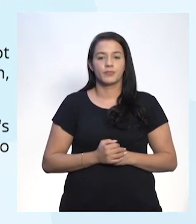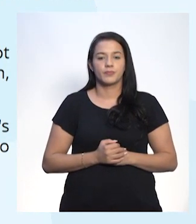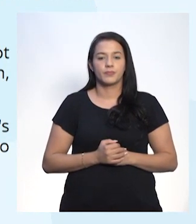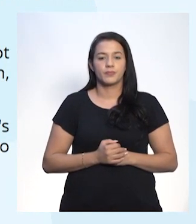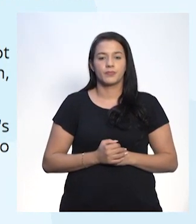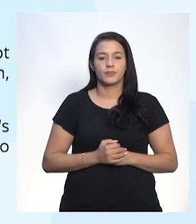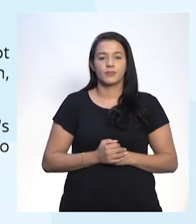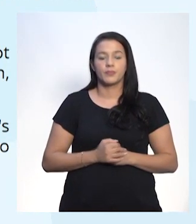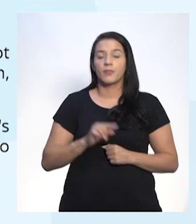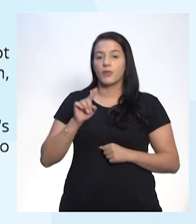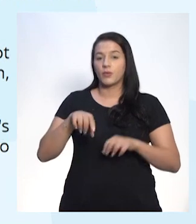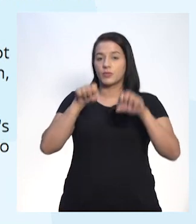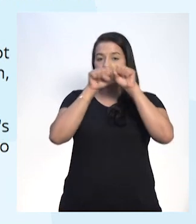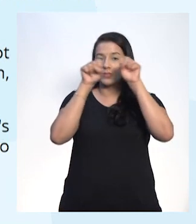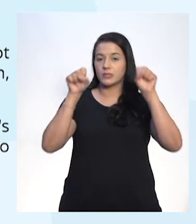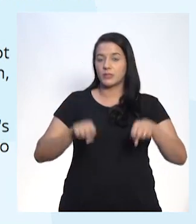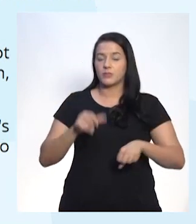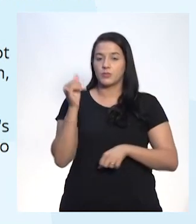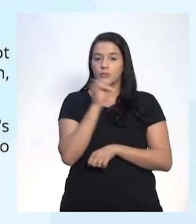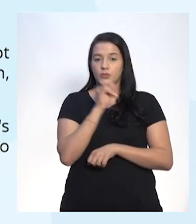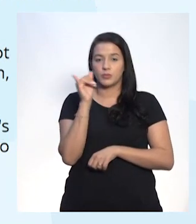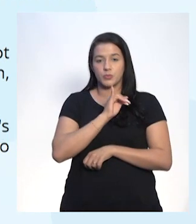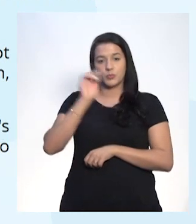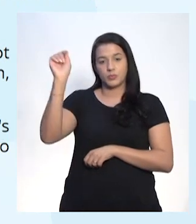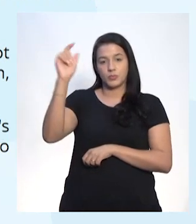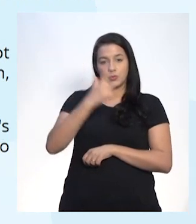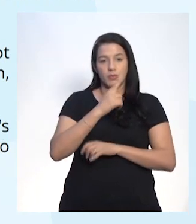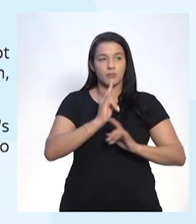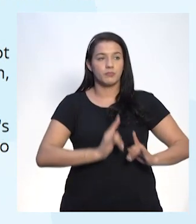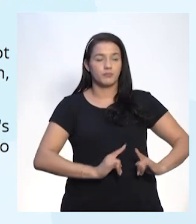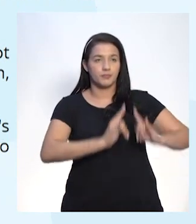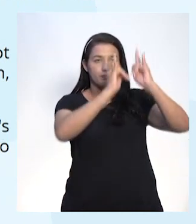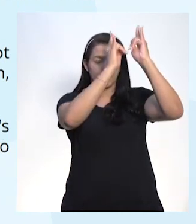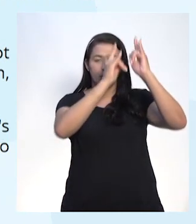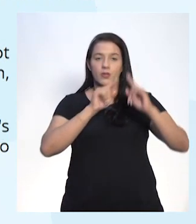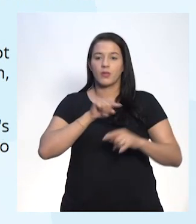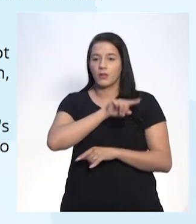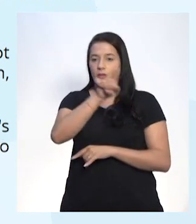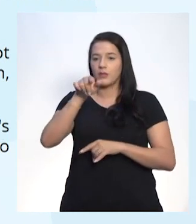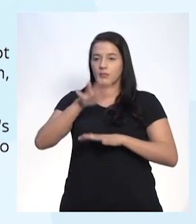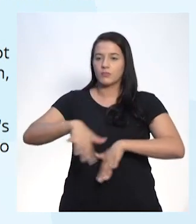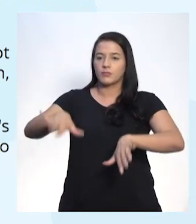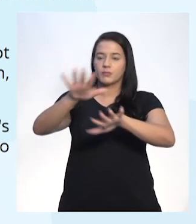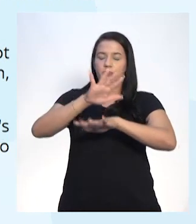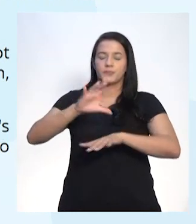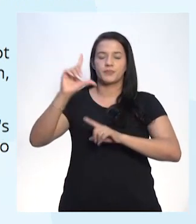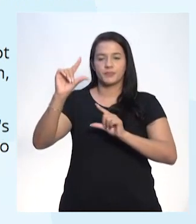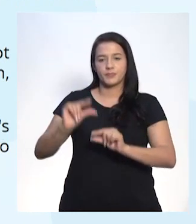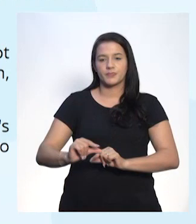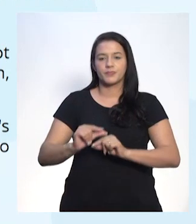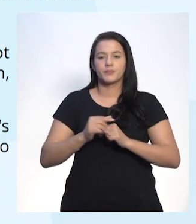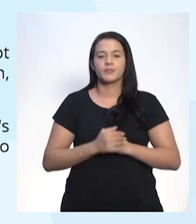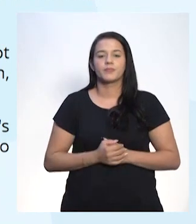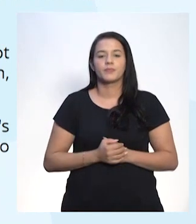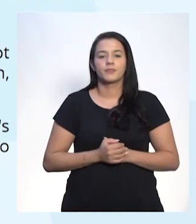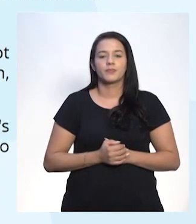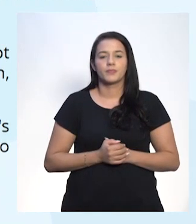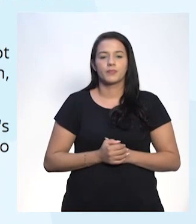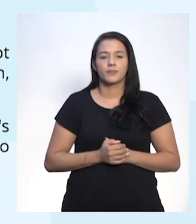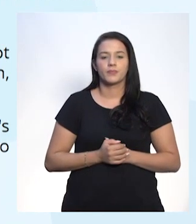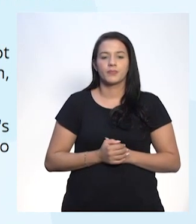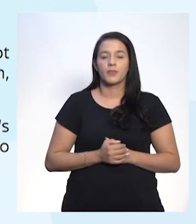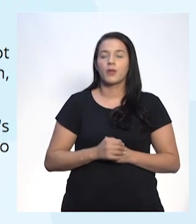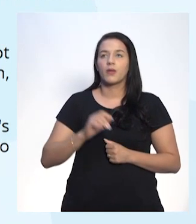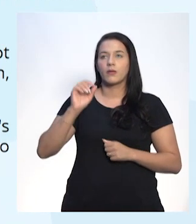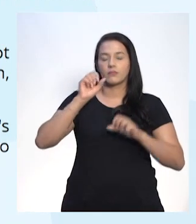environment. Os sistemas de energia solar em edifícios têm efeitos mínimos no meio ambiente. Solar energy has also some limitations. A